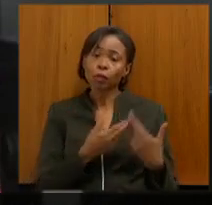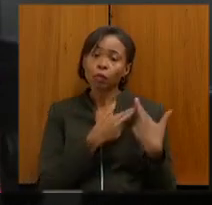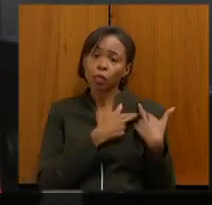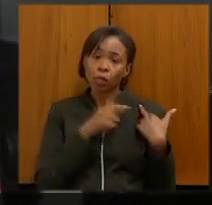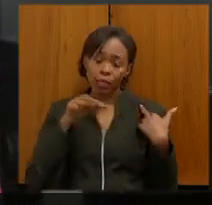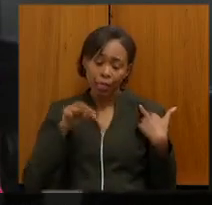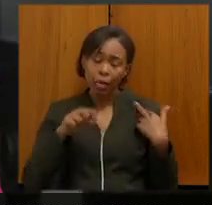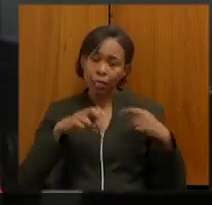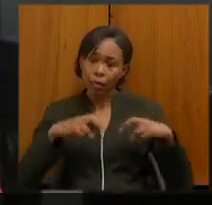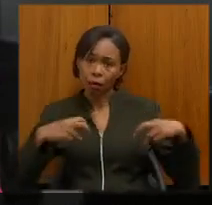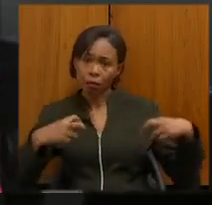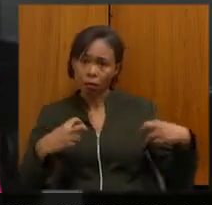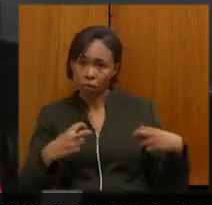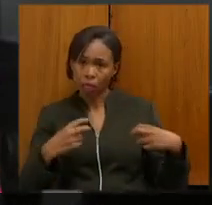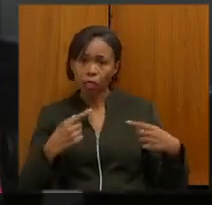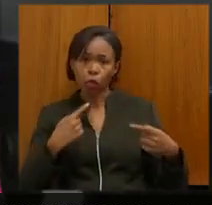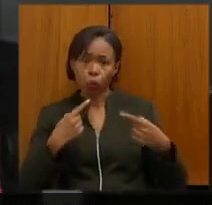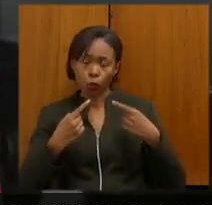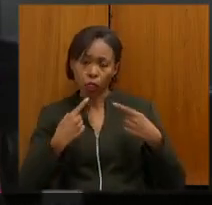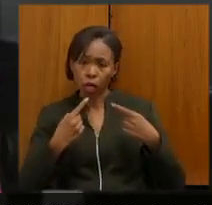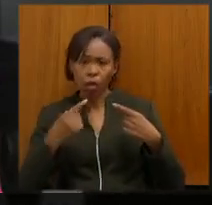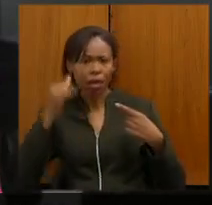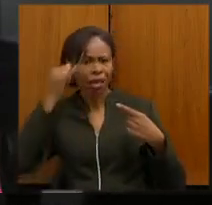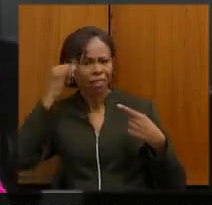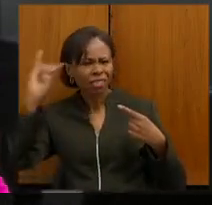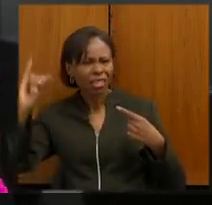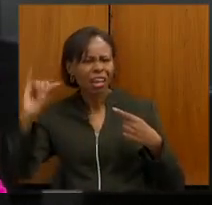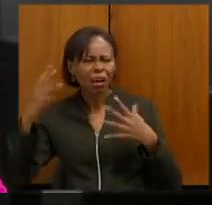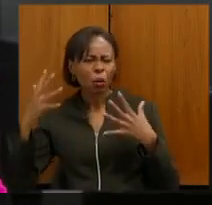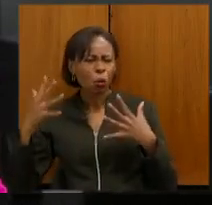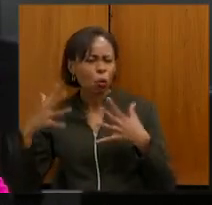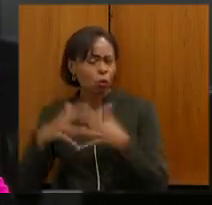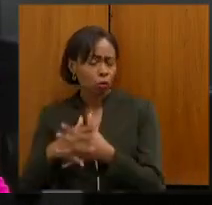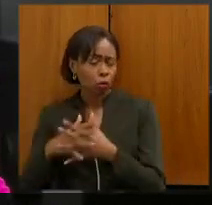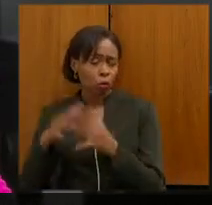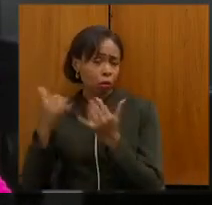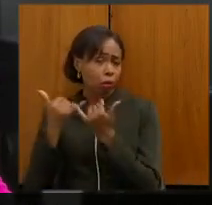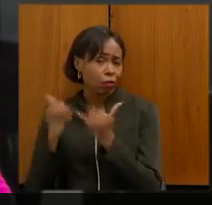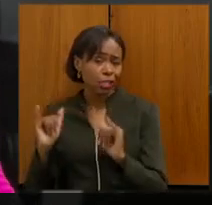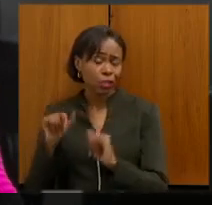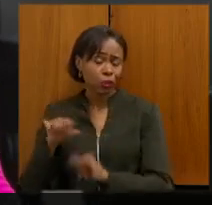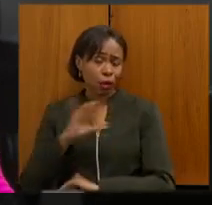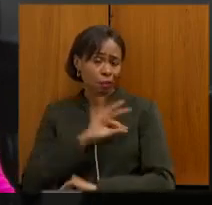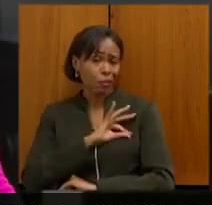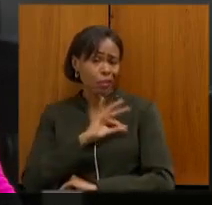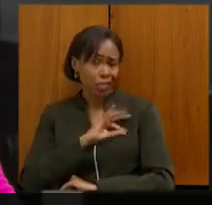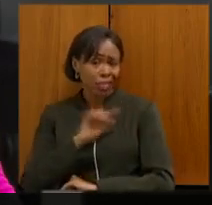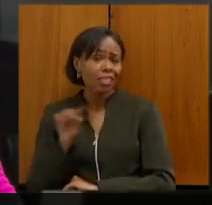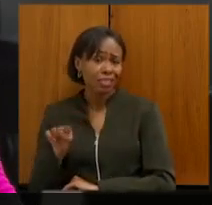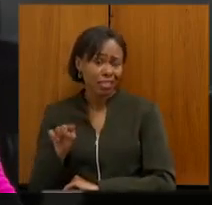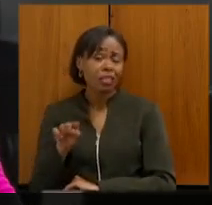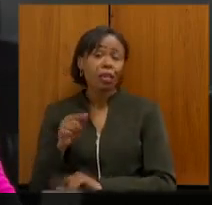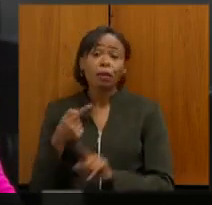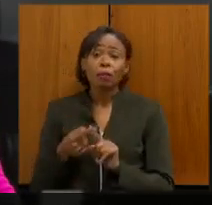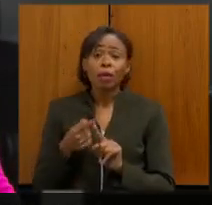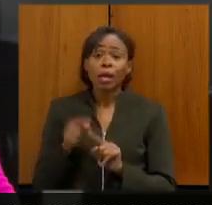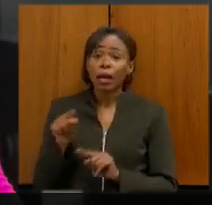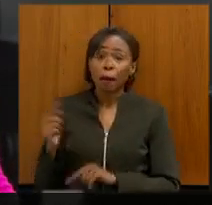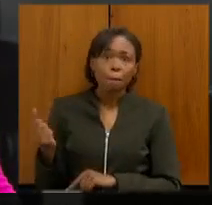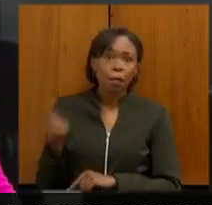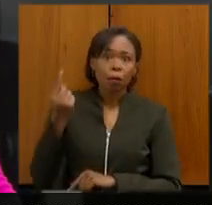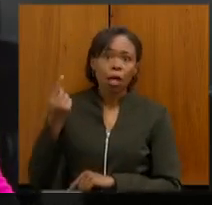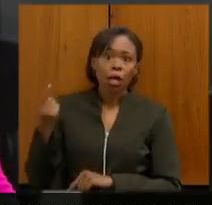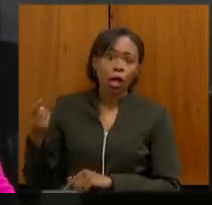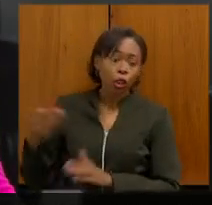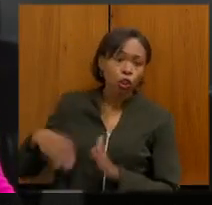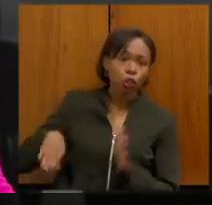né evitar o conflito principalmente confronto com a polícia militar quer é a primeira chegar geralmente nos conflitos